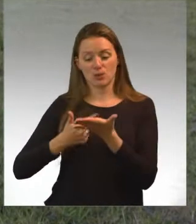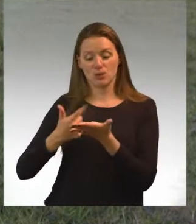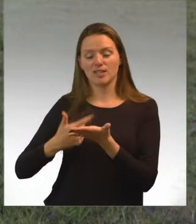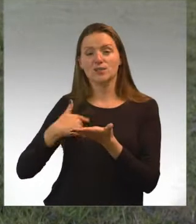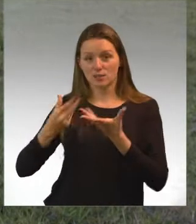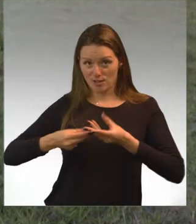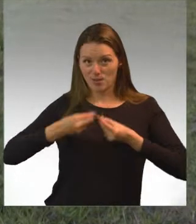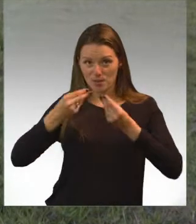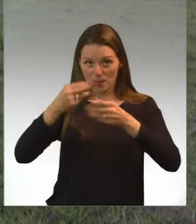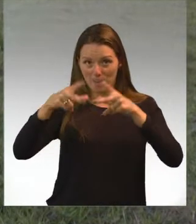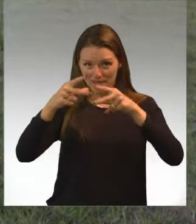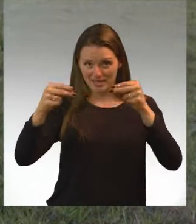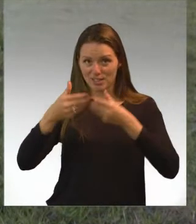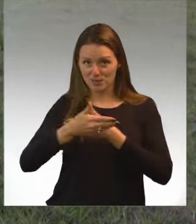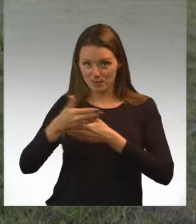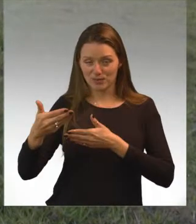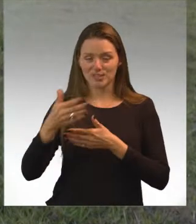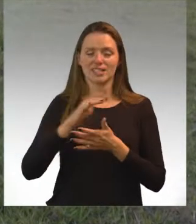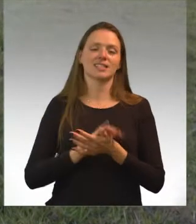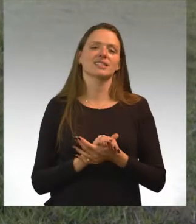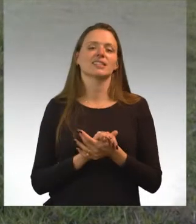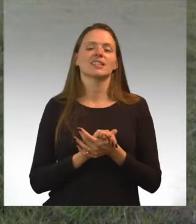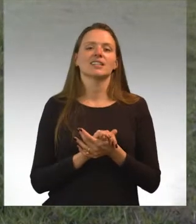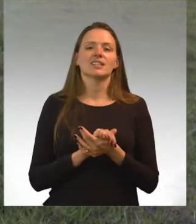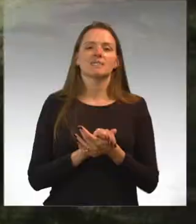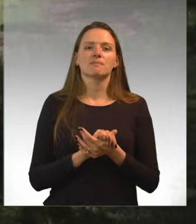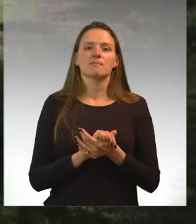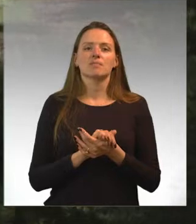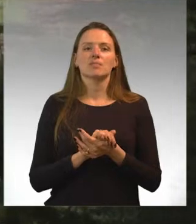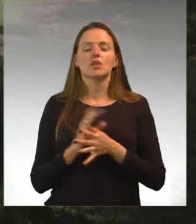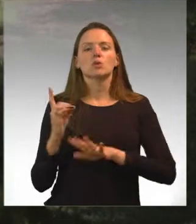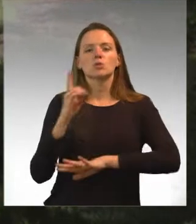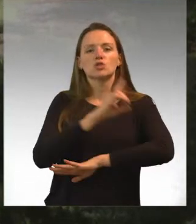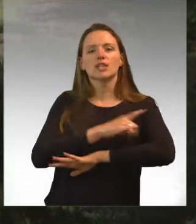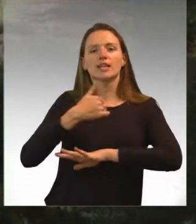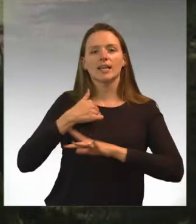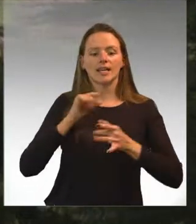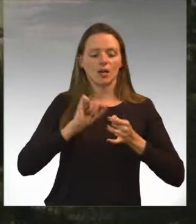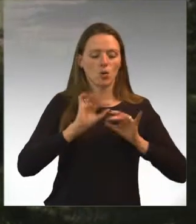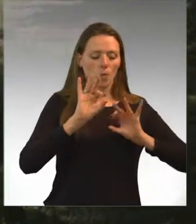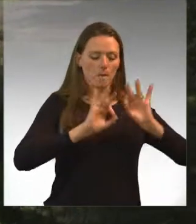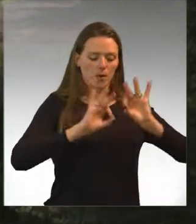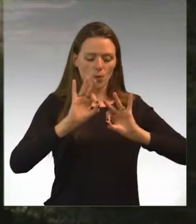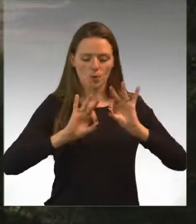vocês, um dia, assim, eu fazia jardins,